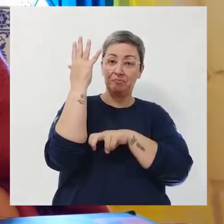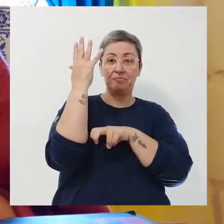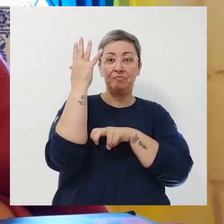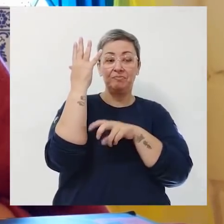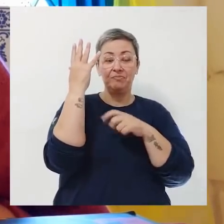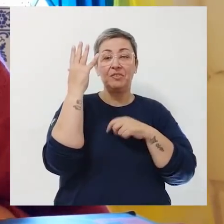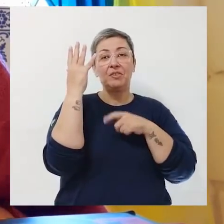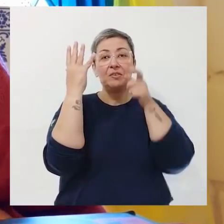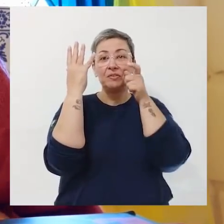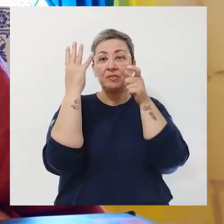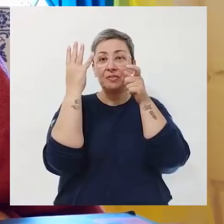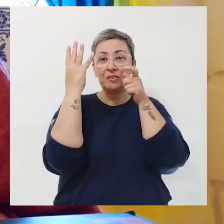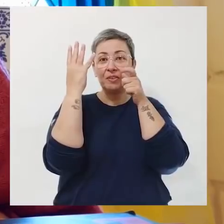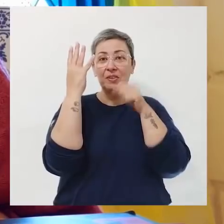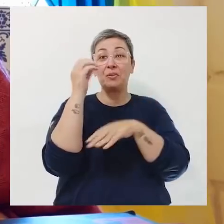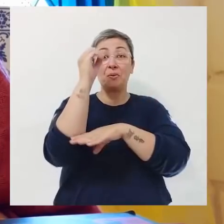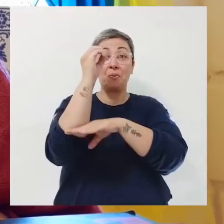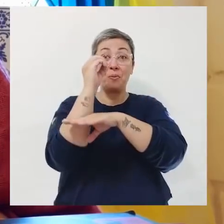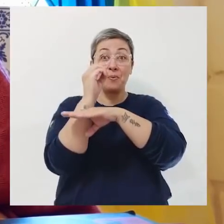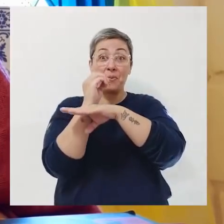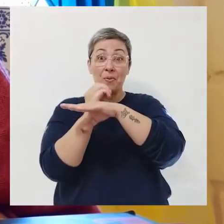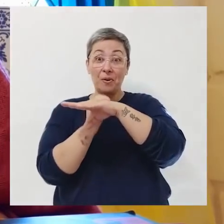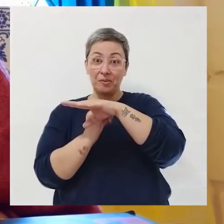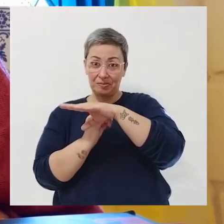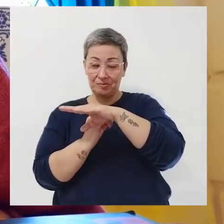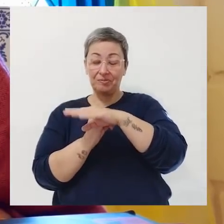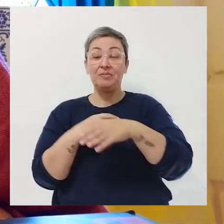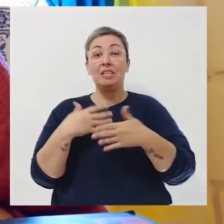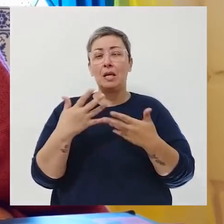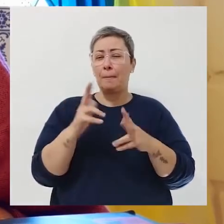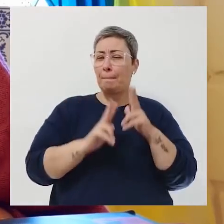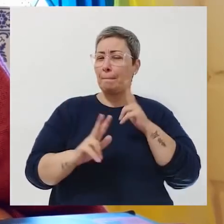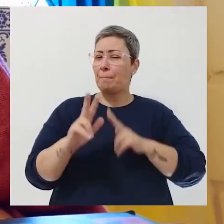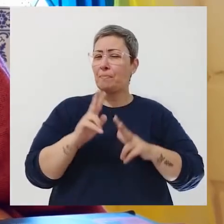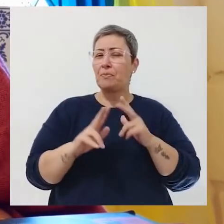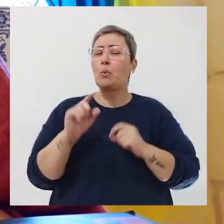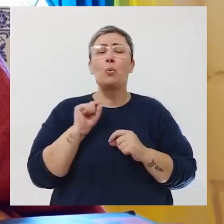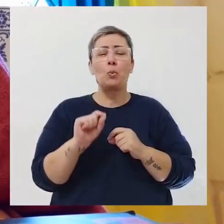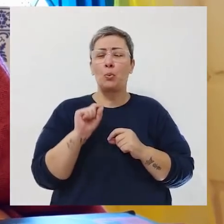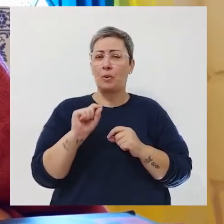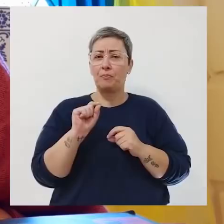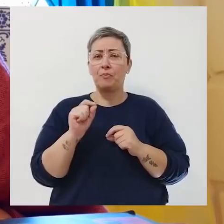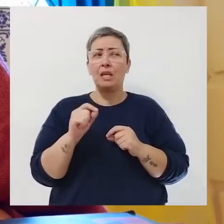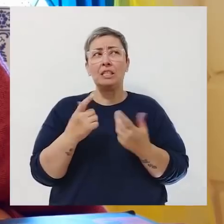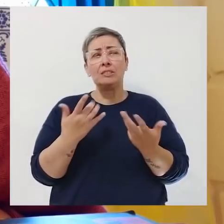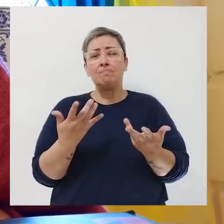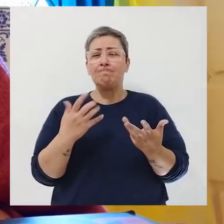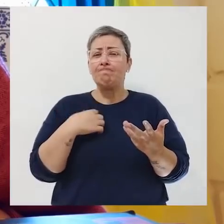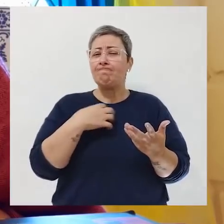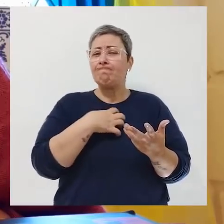pé de poesia, assistindo ao pôr do sol. E ele me disse que